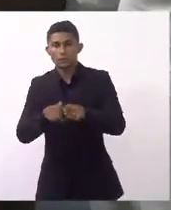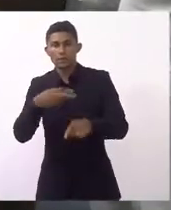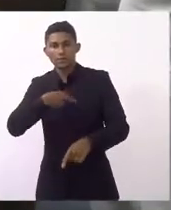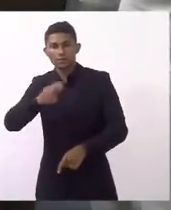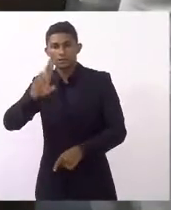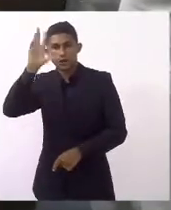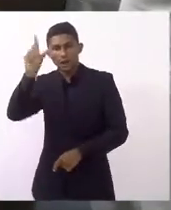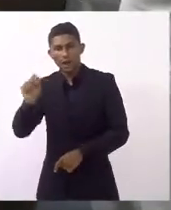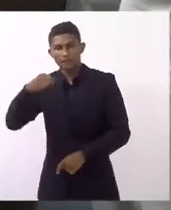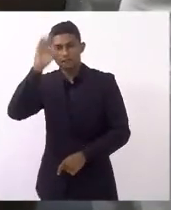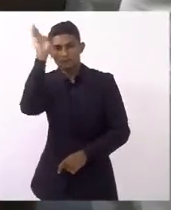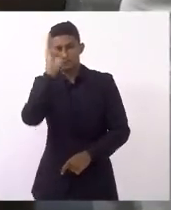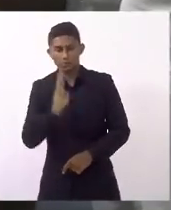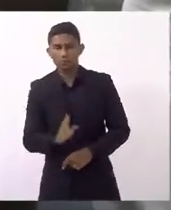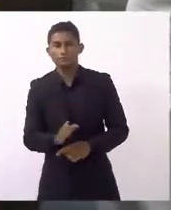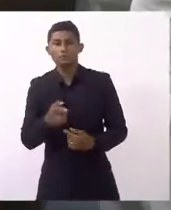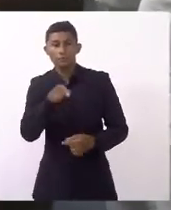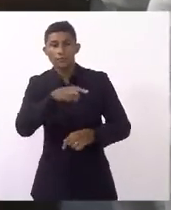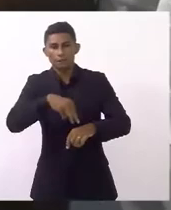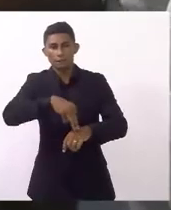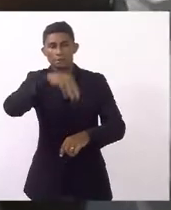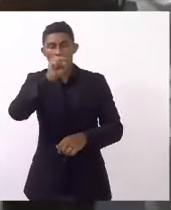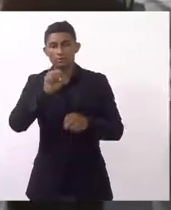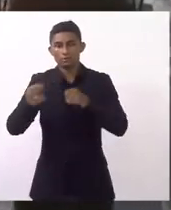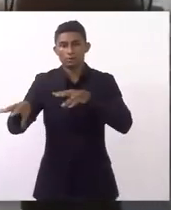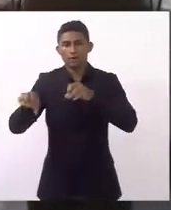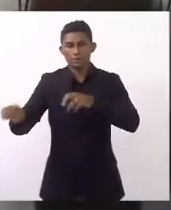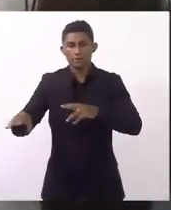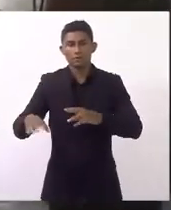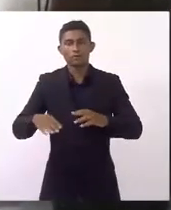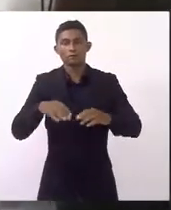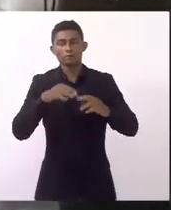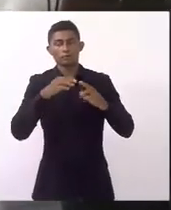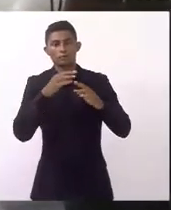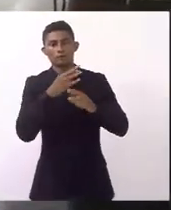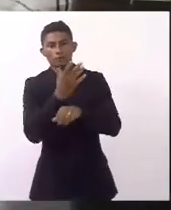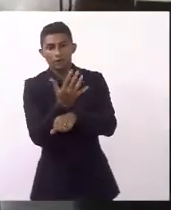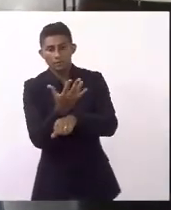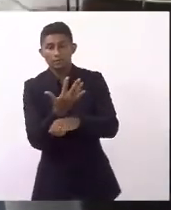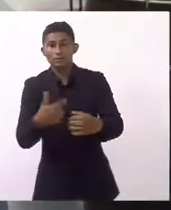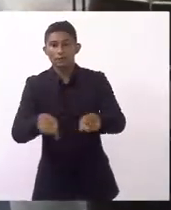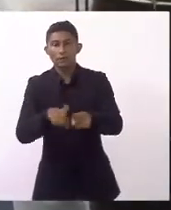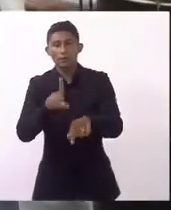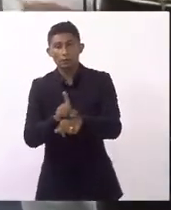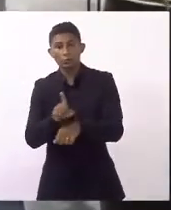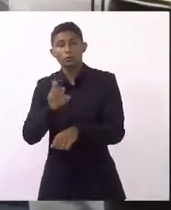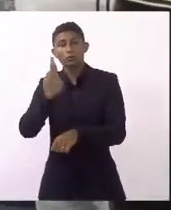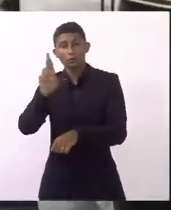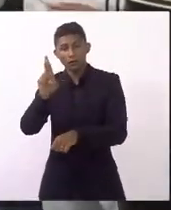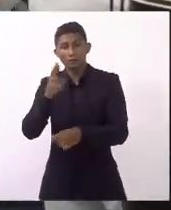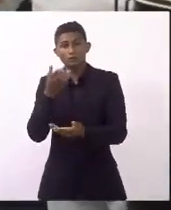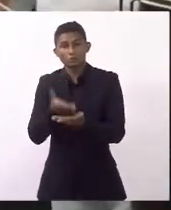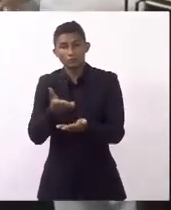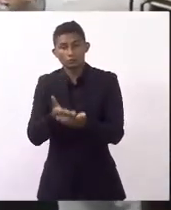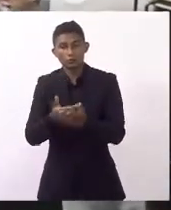afro-brasileira é mestre em educação pela UERJ e doutorando pela UFRJ